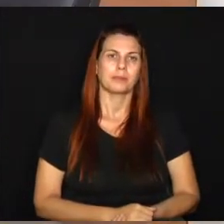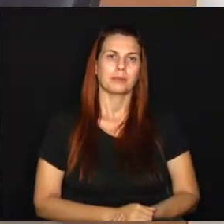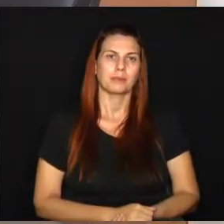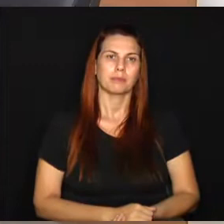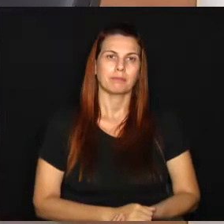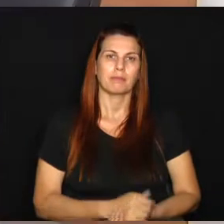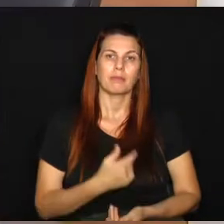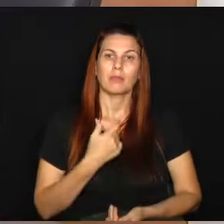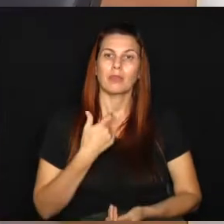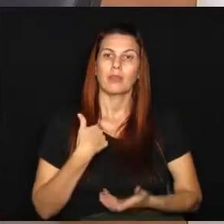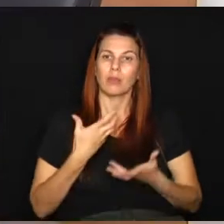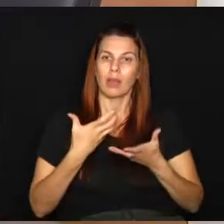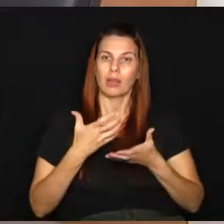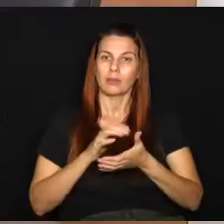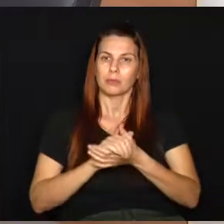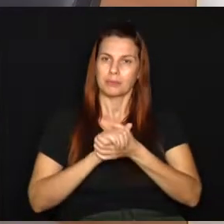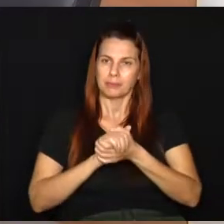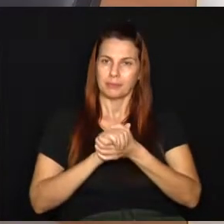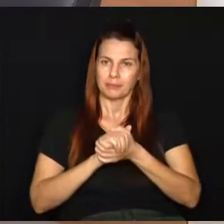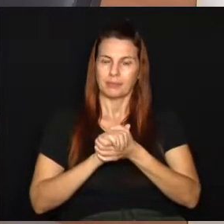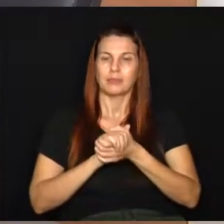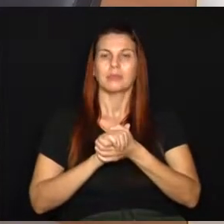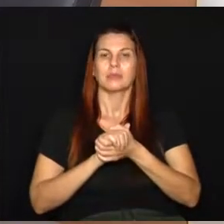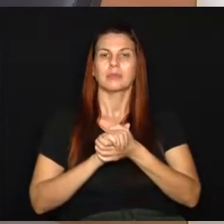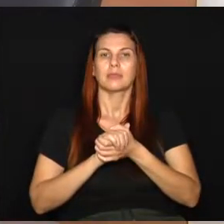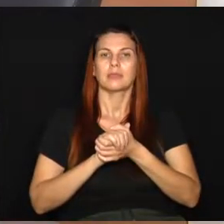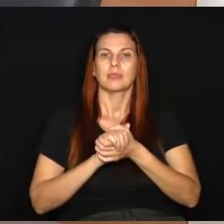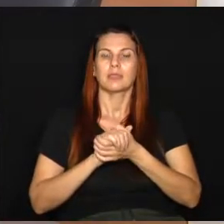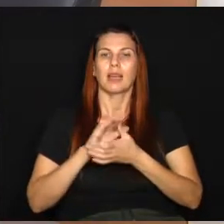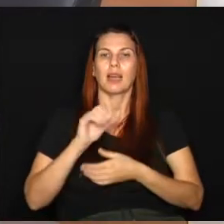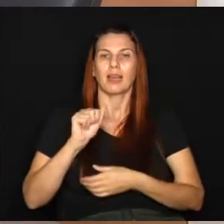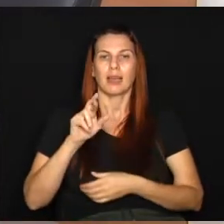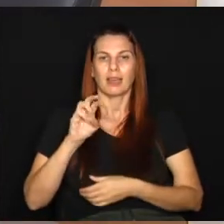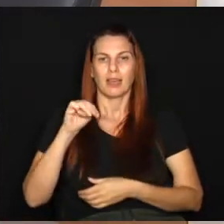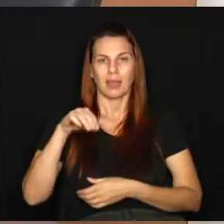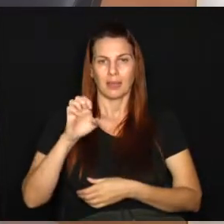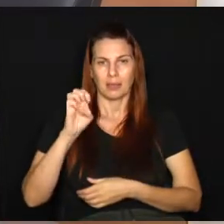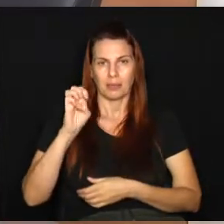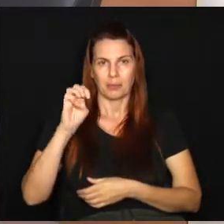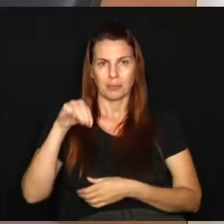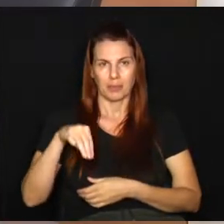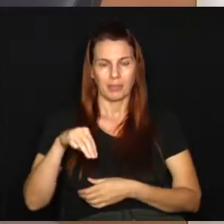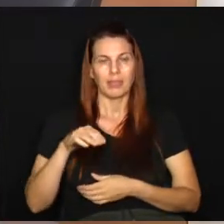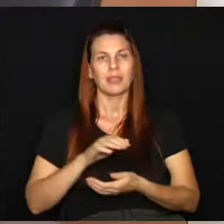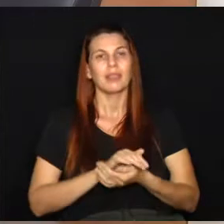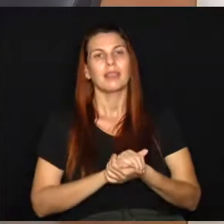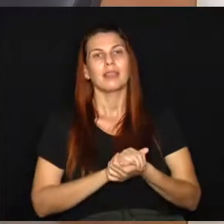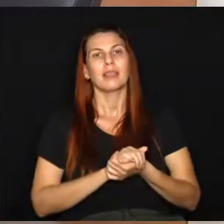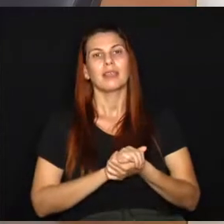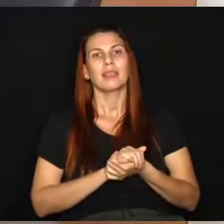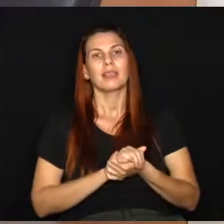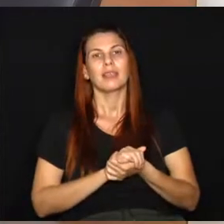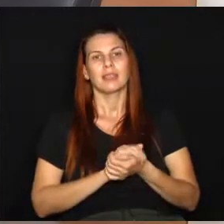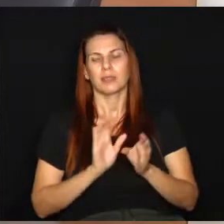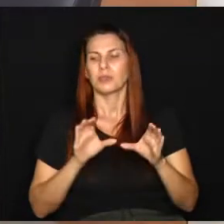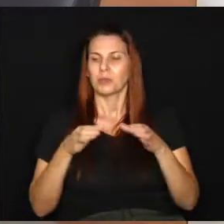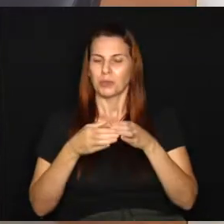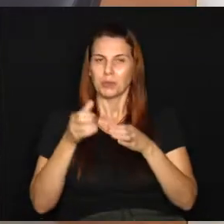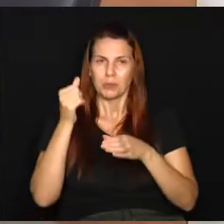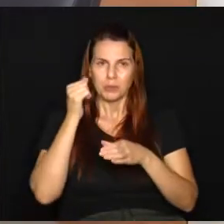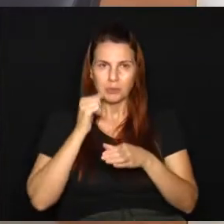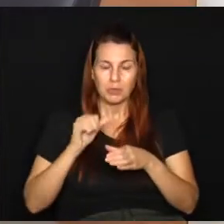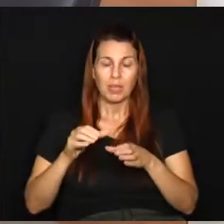Eu gostaria de saudar também a dona Carmen, que é lá do Menino Chorão, do coletivo de mulheres do